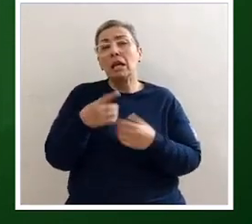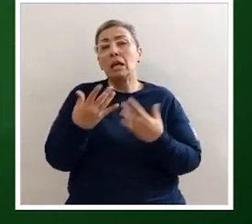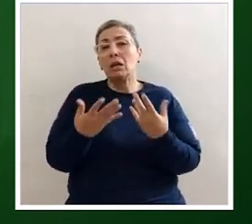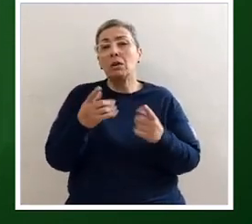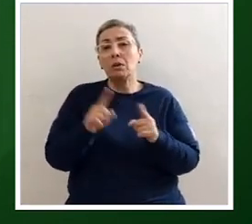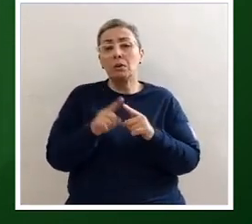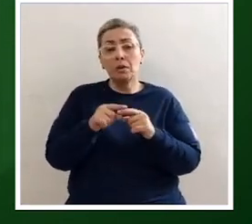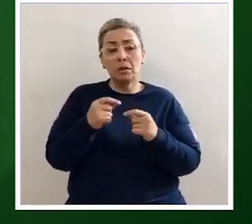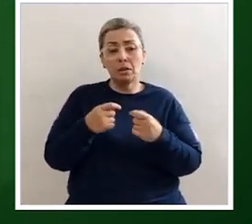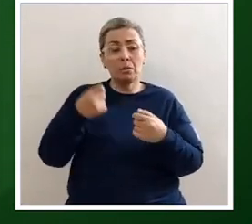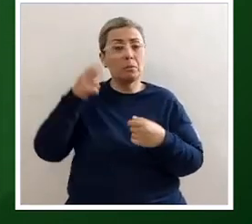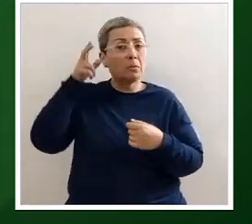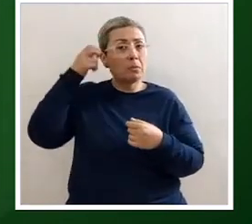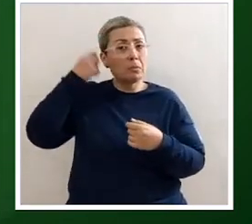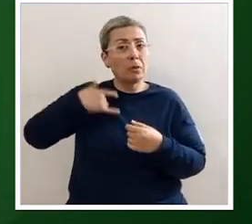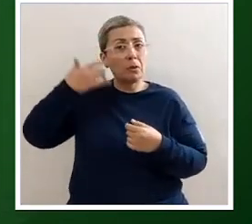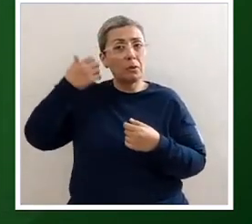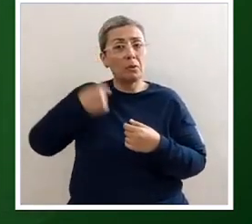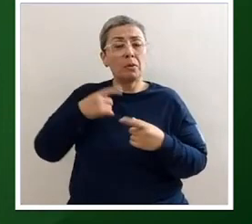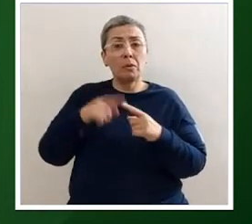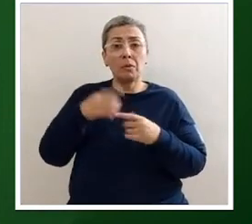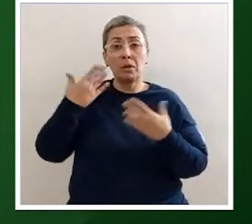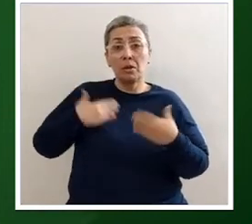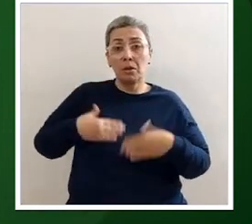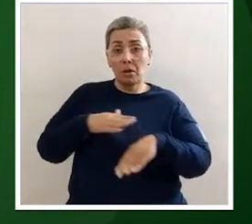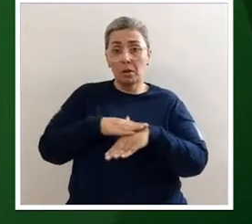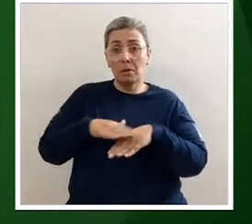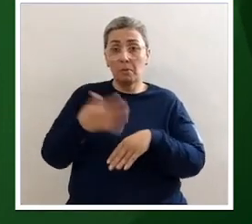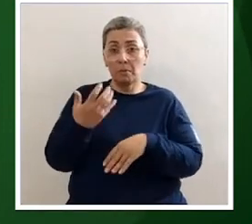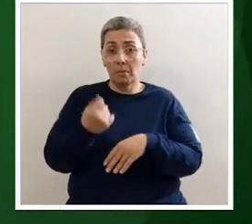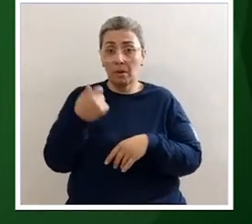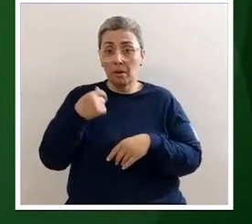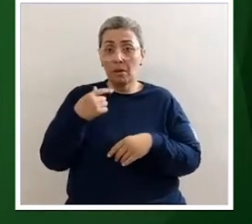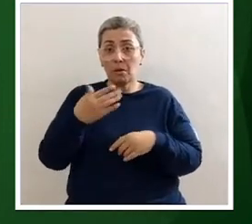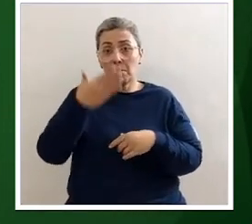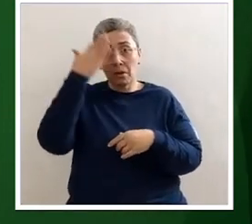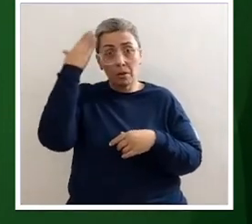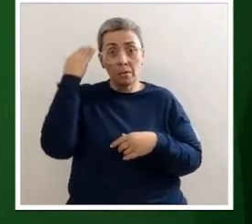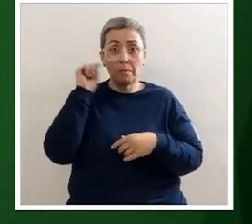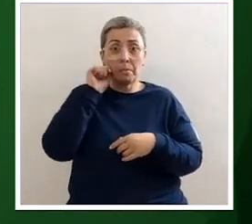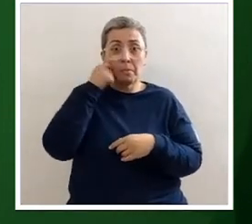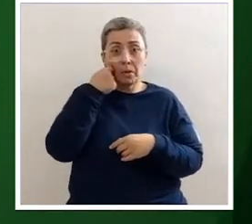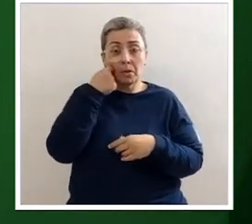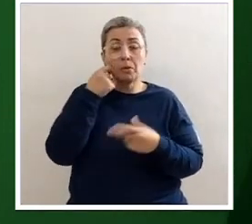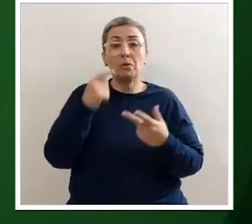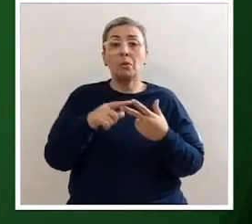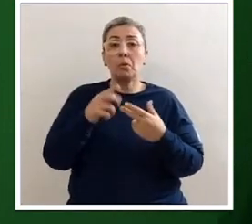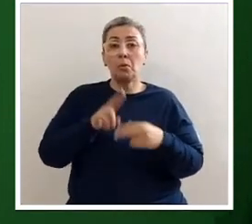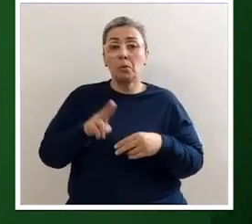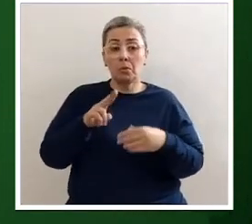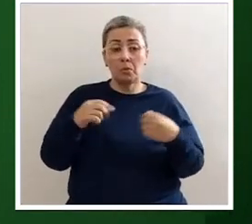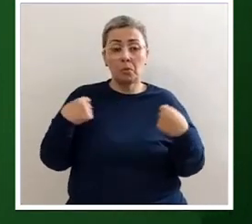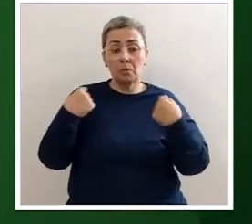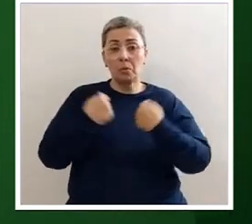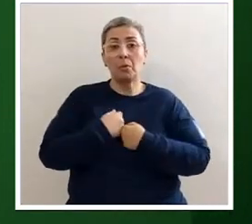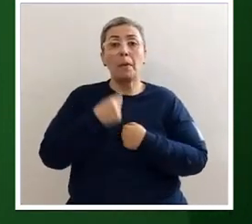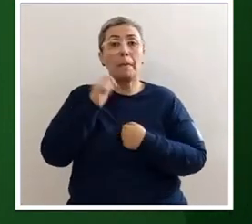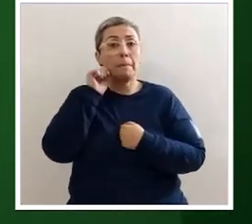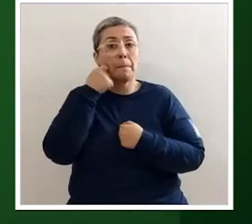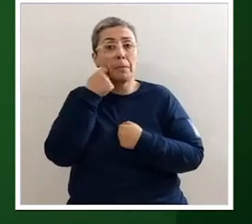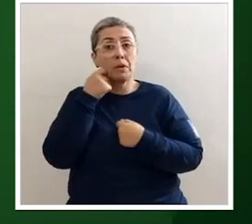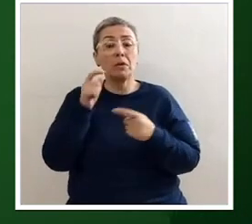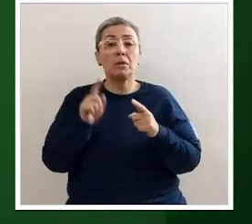fazer minha aula de descrição eu sou branca cabelos negros estou usando uma blusa preta